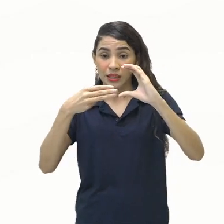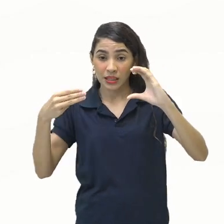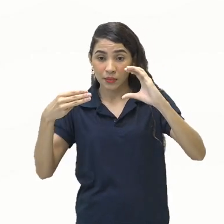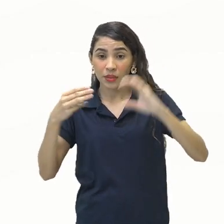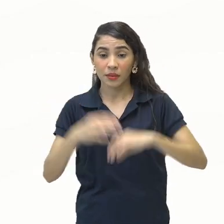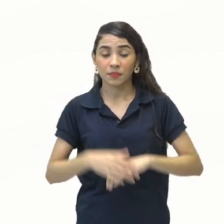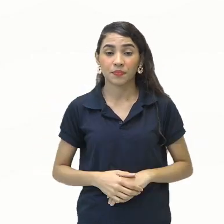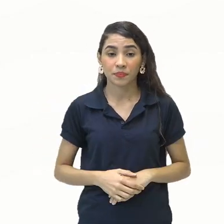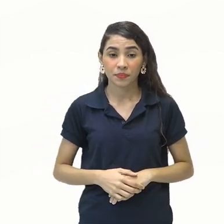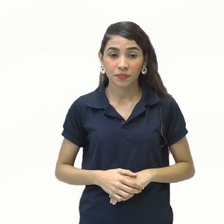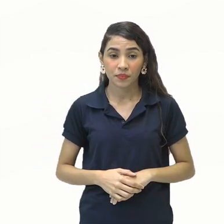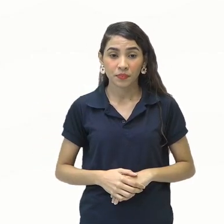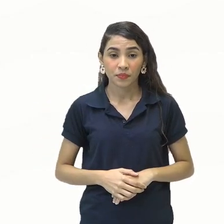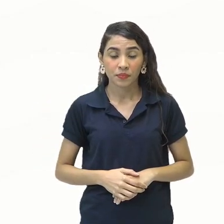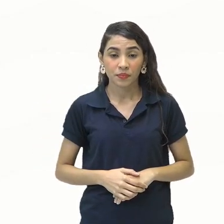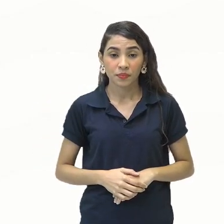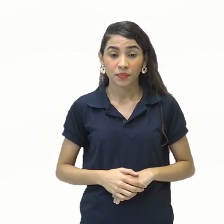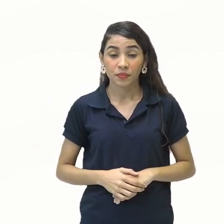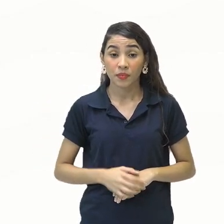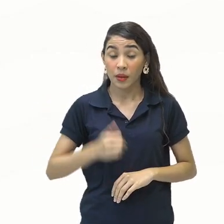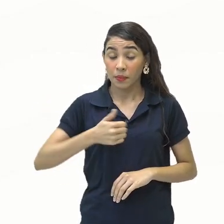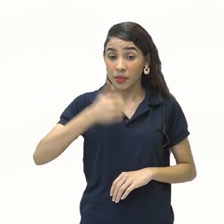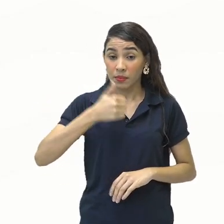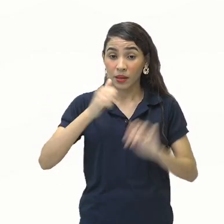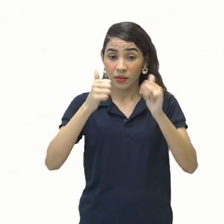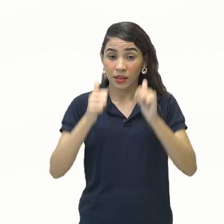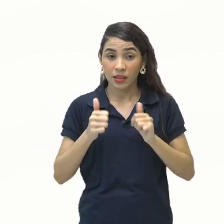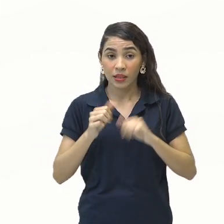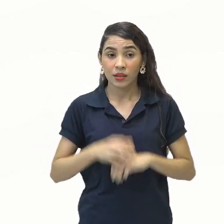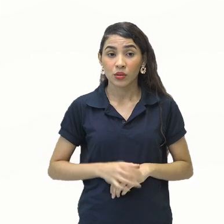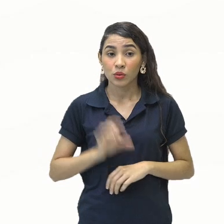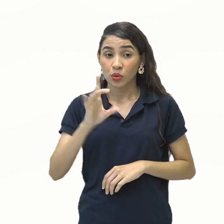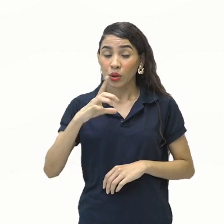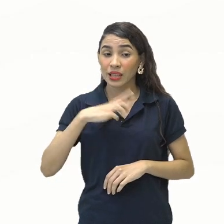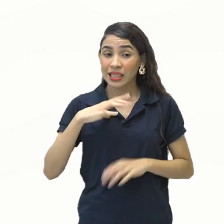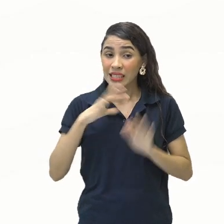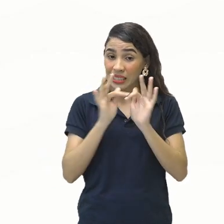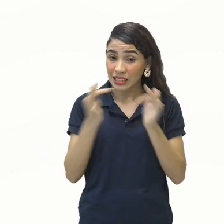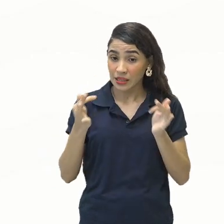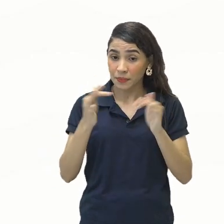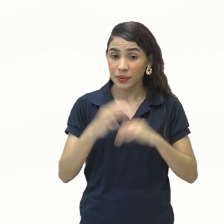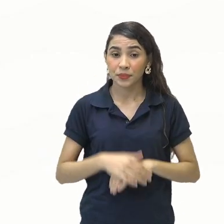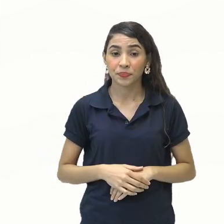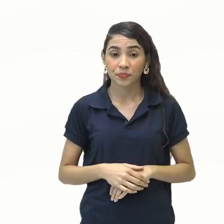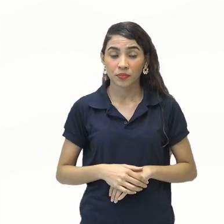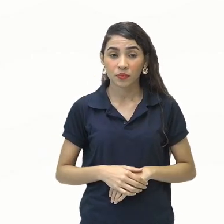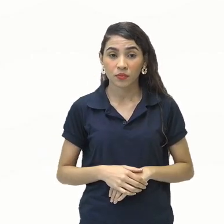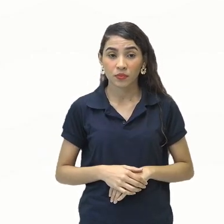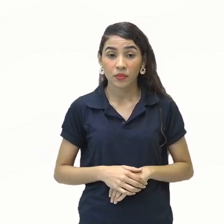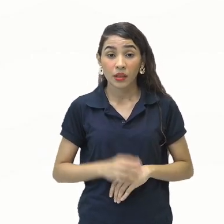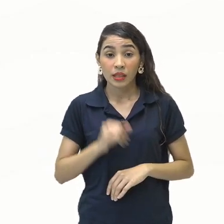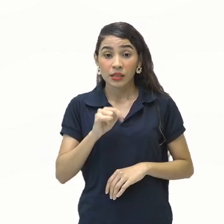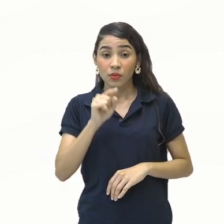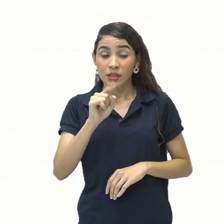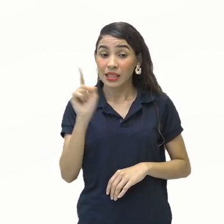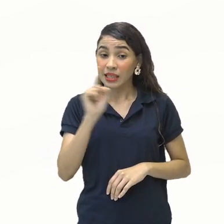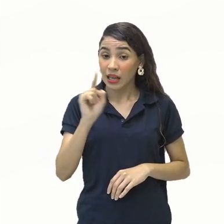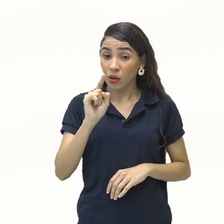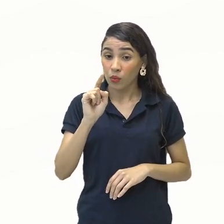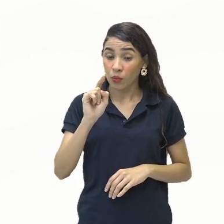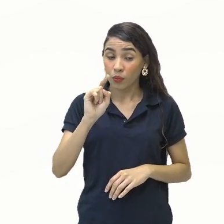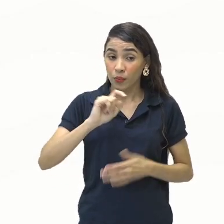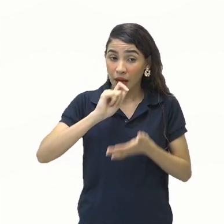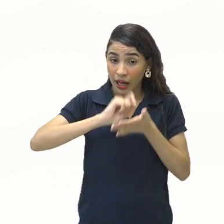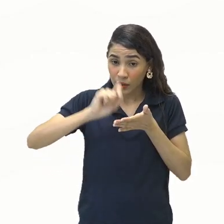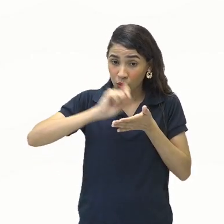então. Então primeiro vamos ver se somente tem simples, né? Se você não anotou